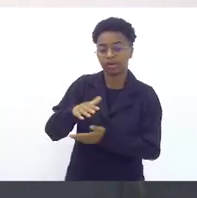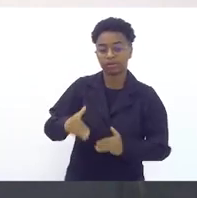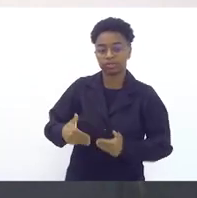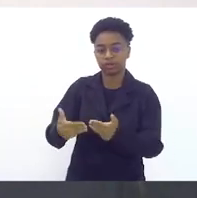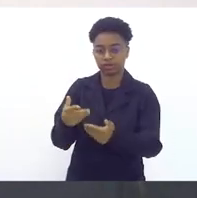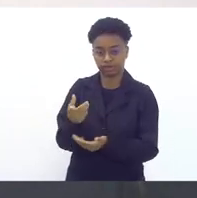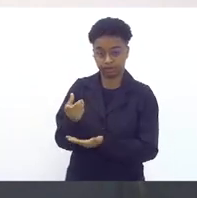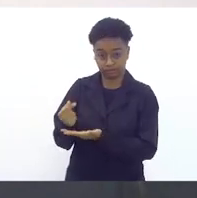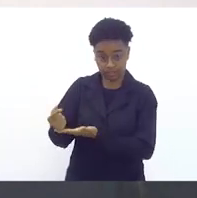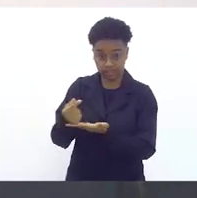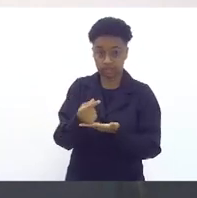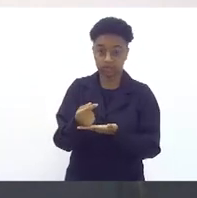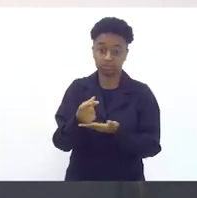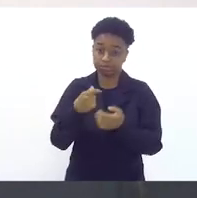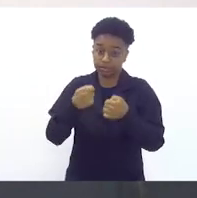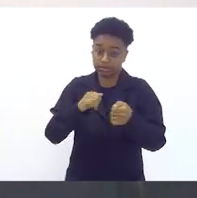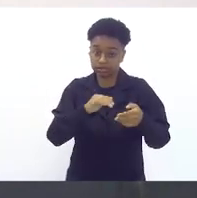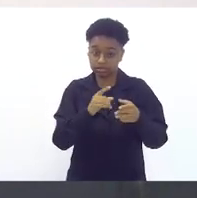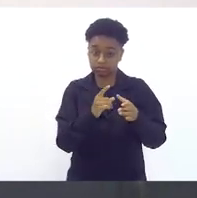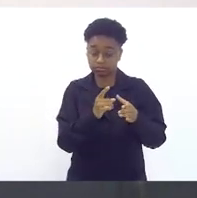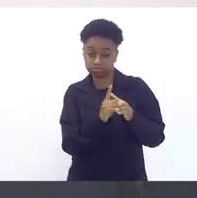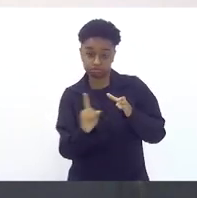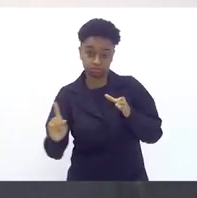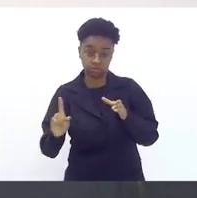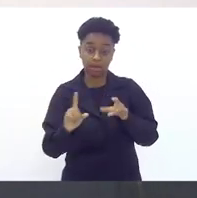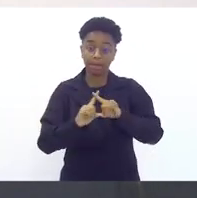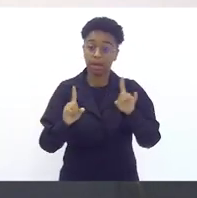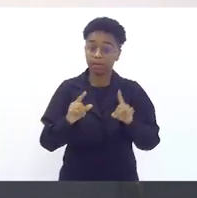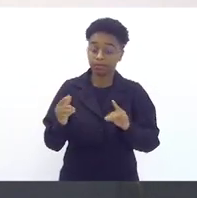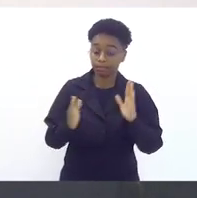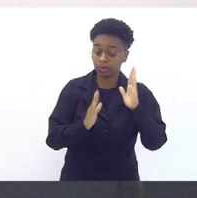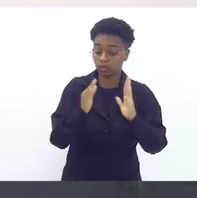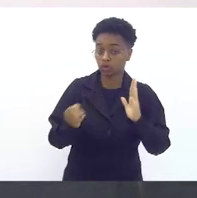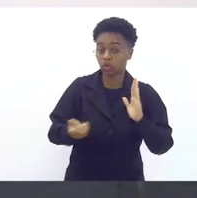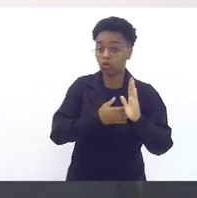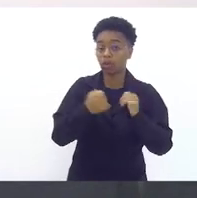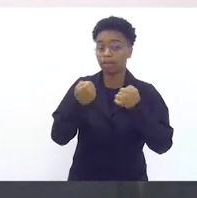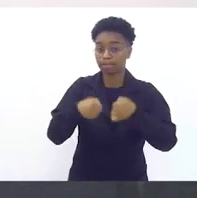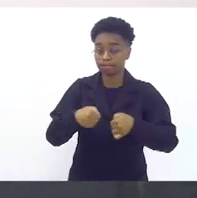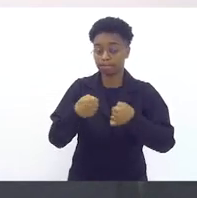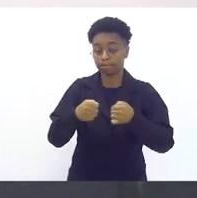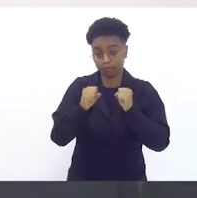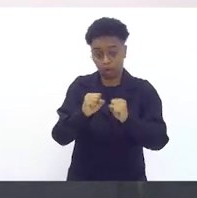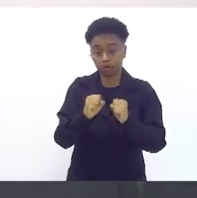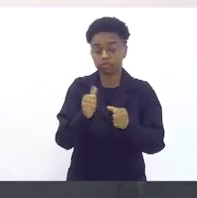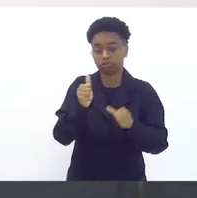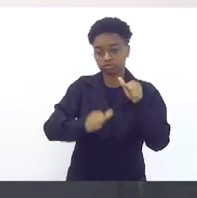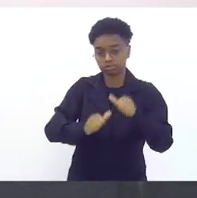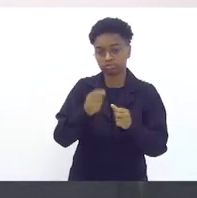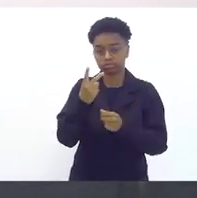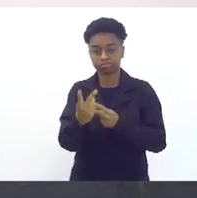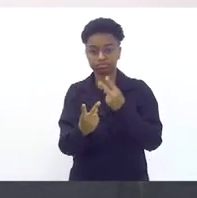regime, este novo, ele pode ser revisto a cada